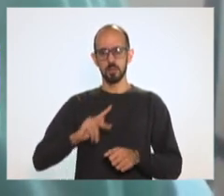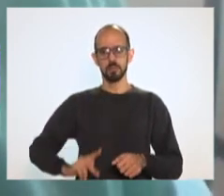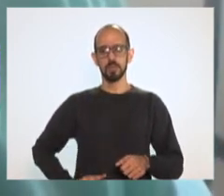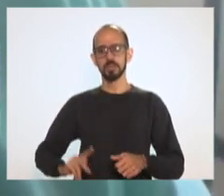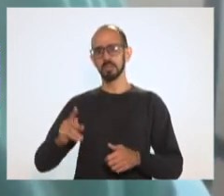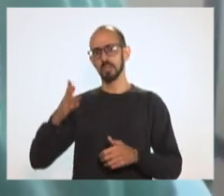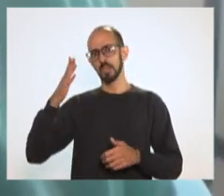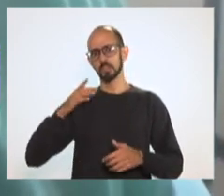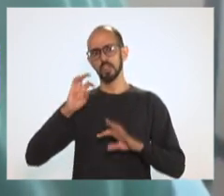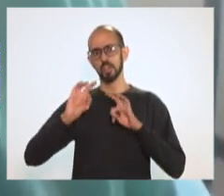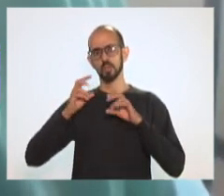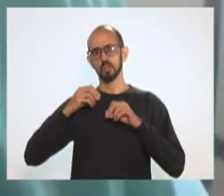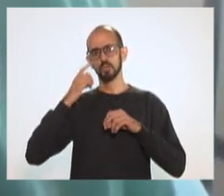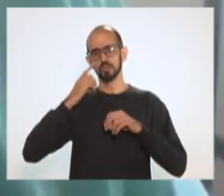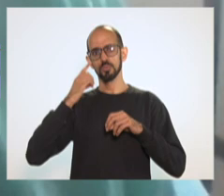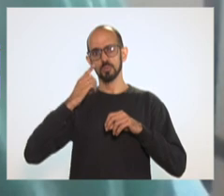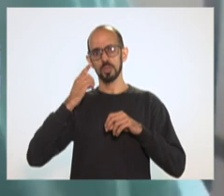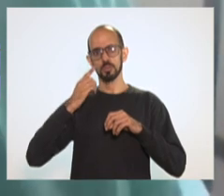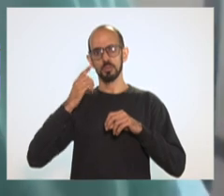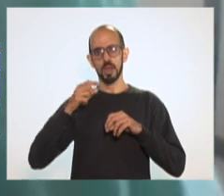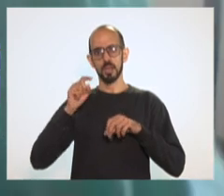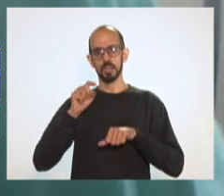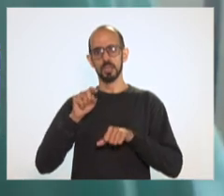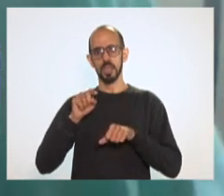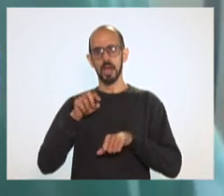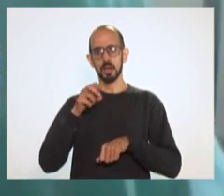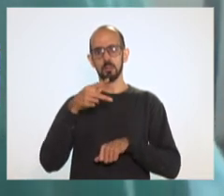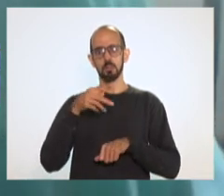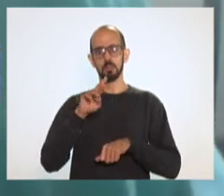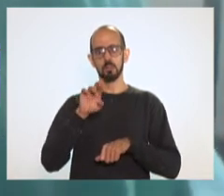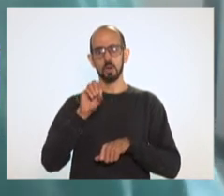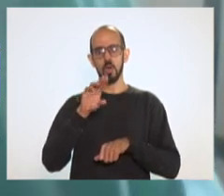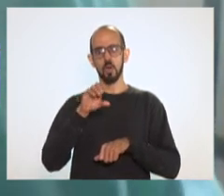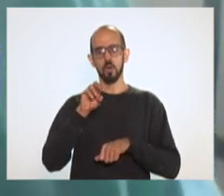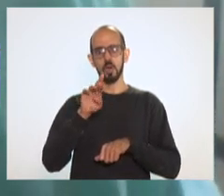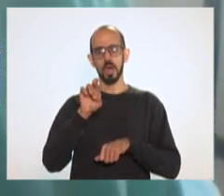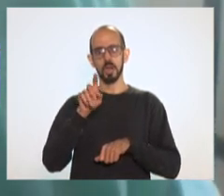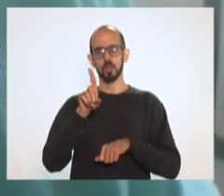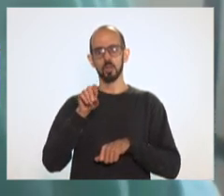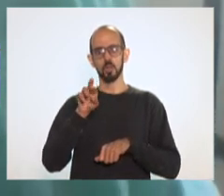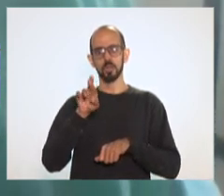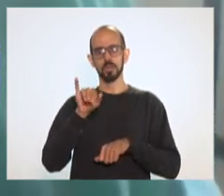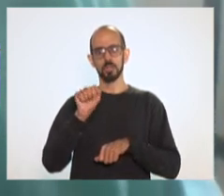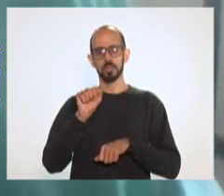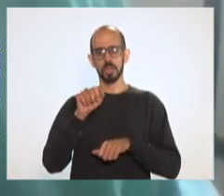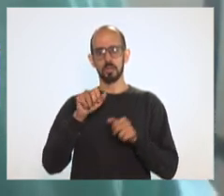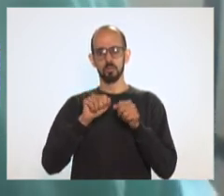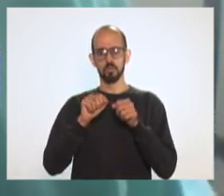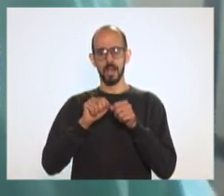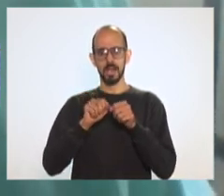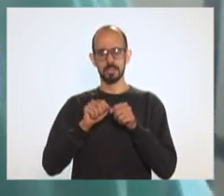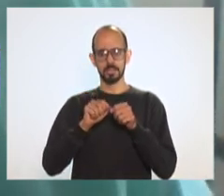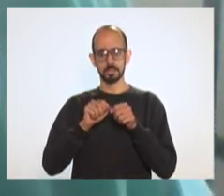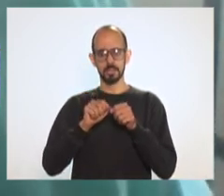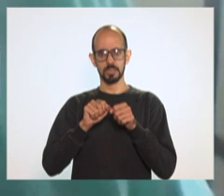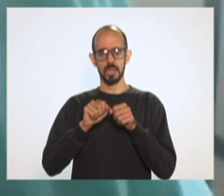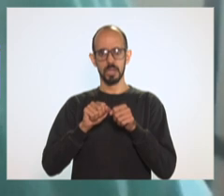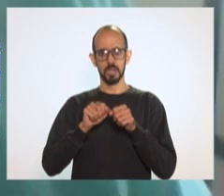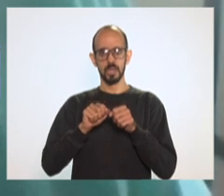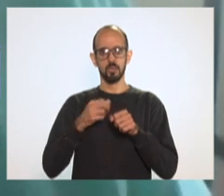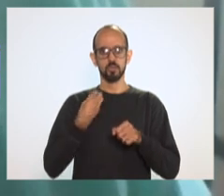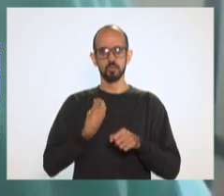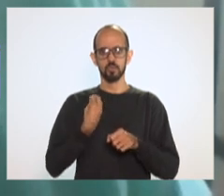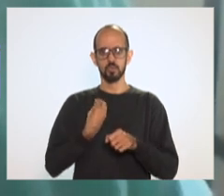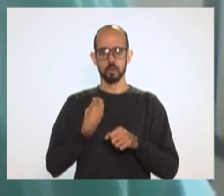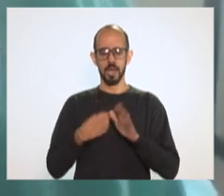para que a procuradoria da casa ou então o próprio governador faça cumprir a lei eu antes disso queria dizer